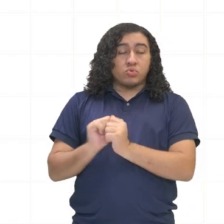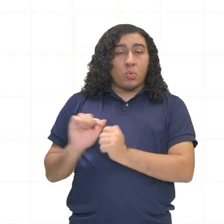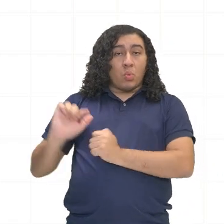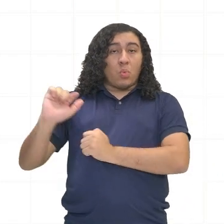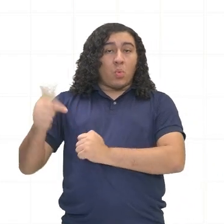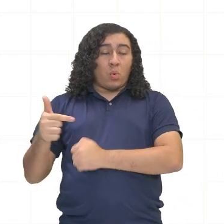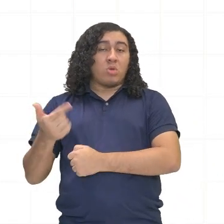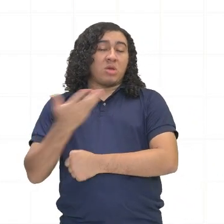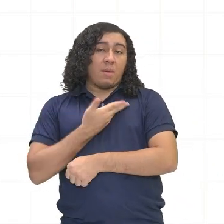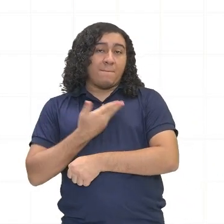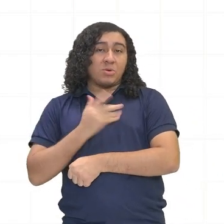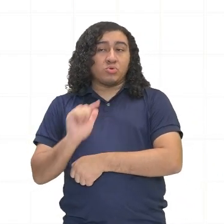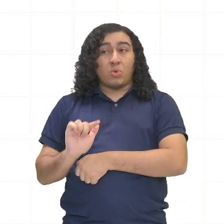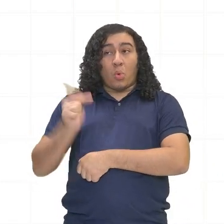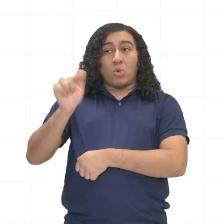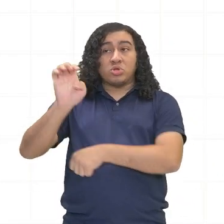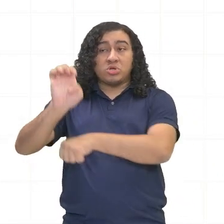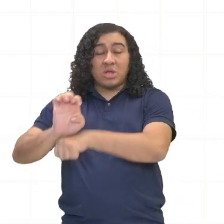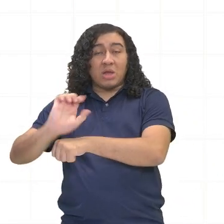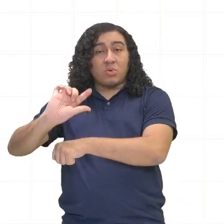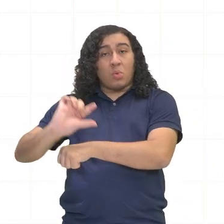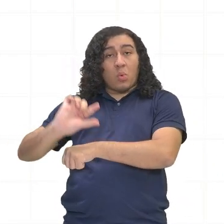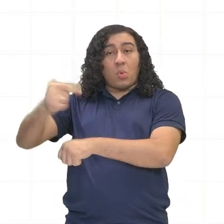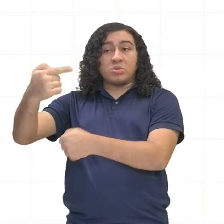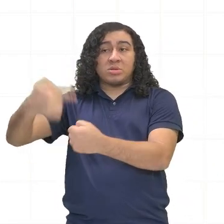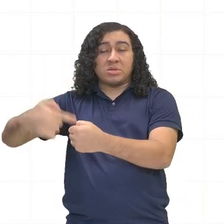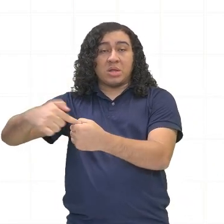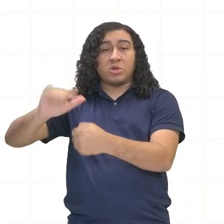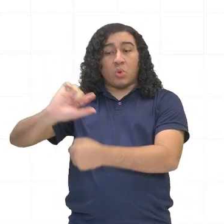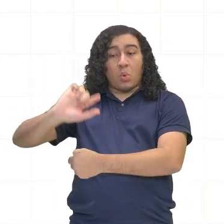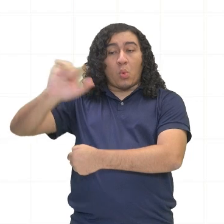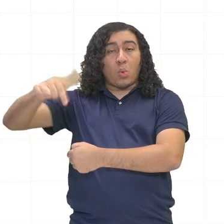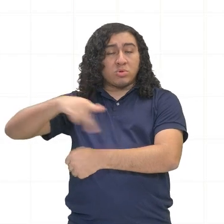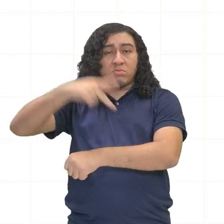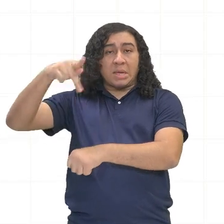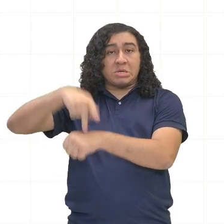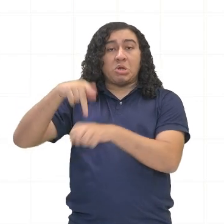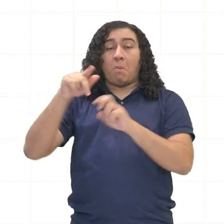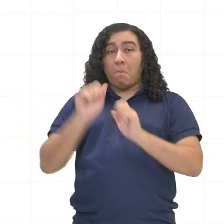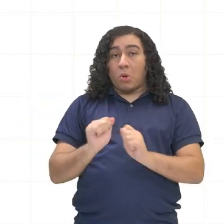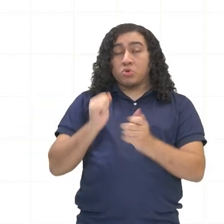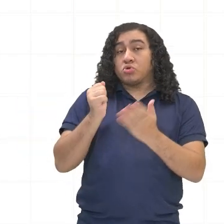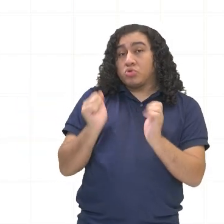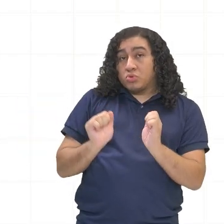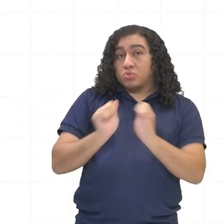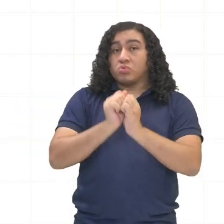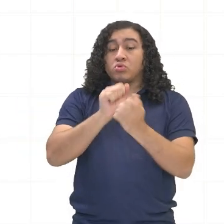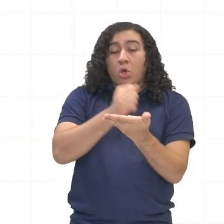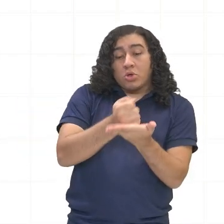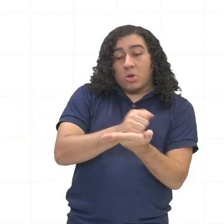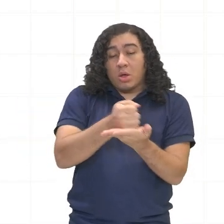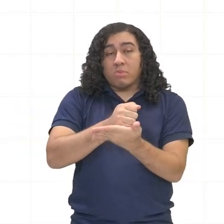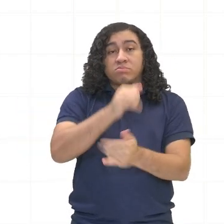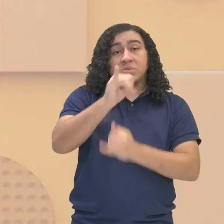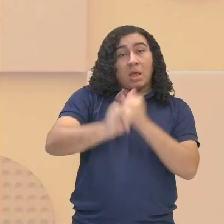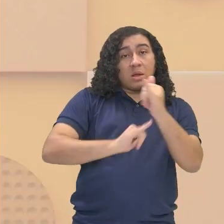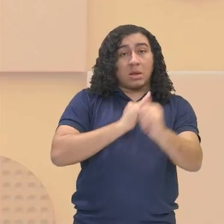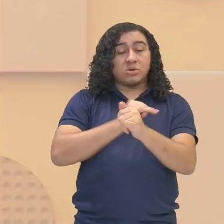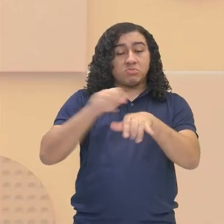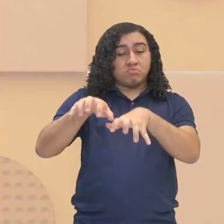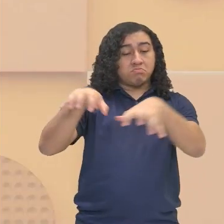outros estados ou até mesmo em outros países. Então, nós temos exatamente isso, né? O avanço